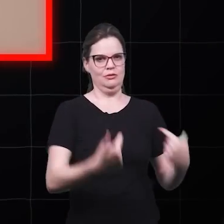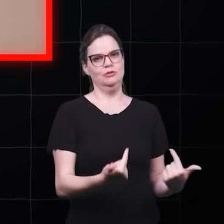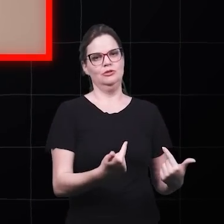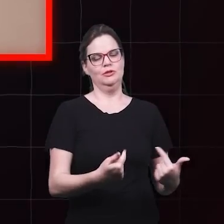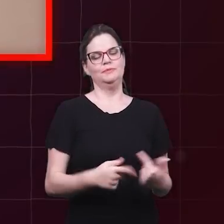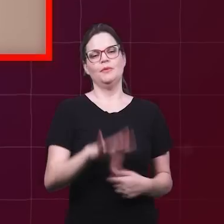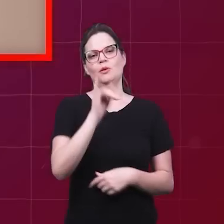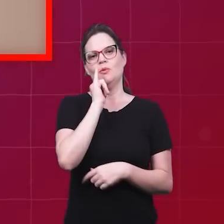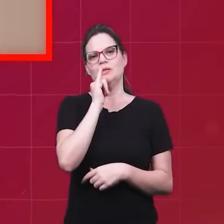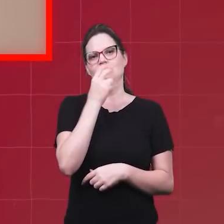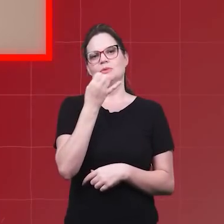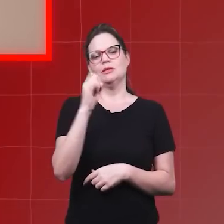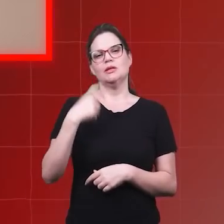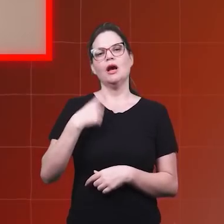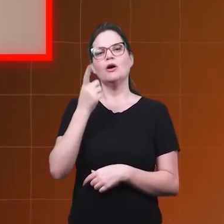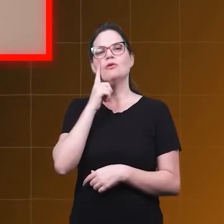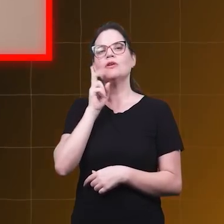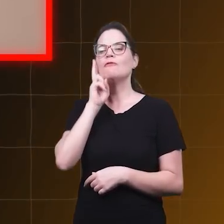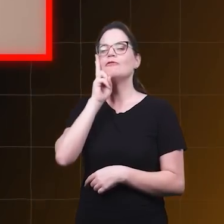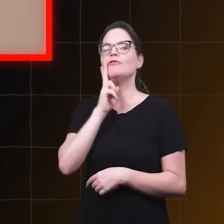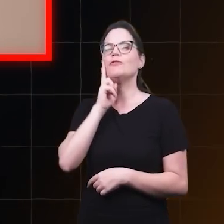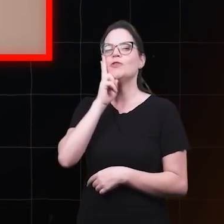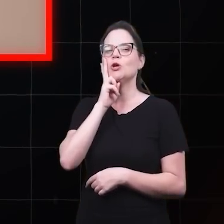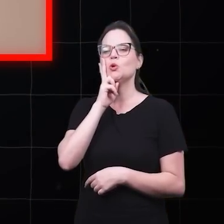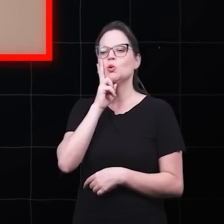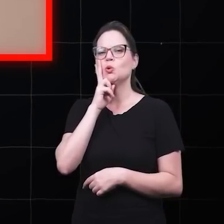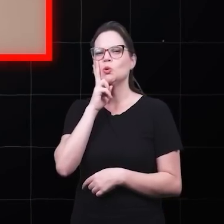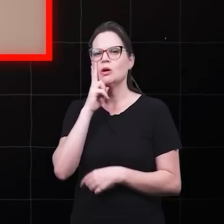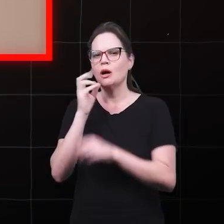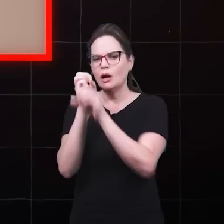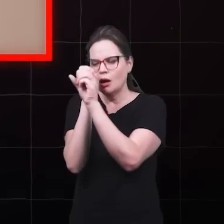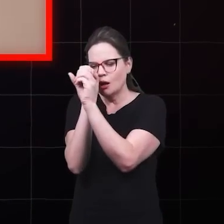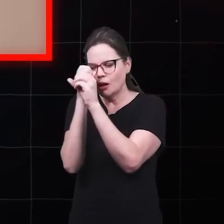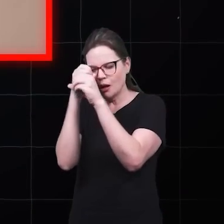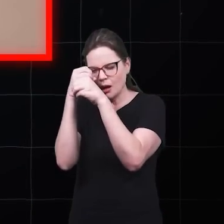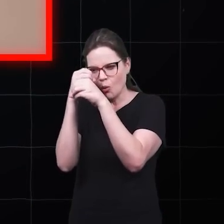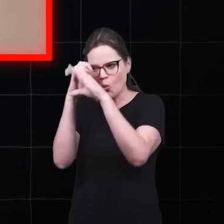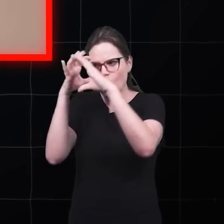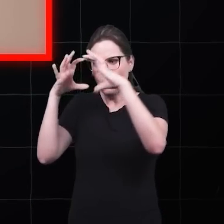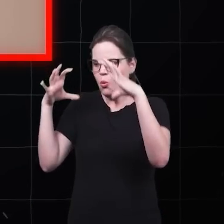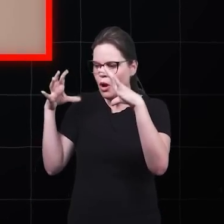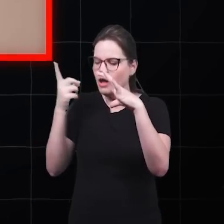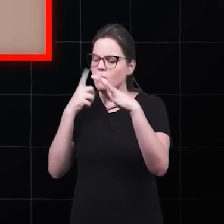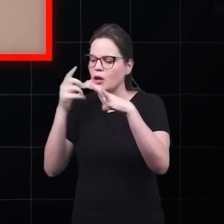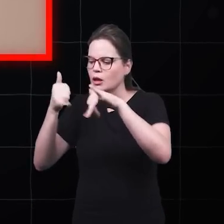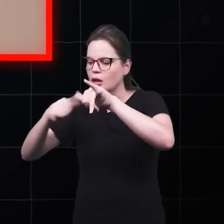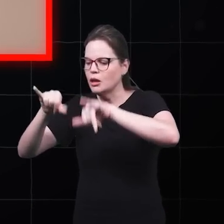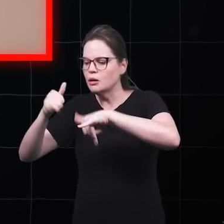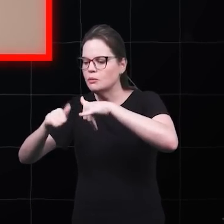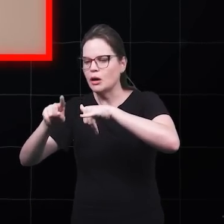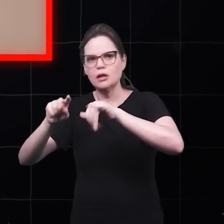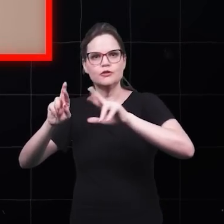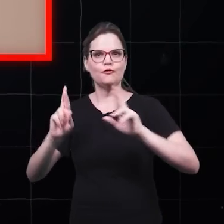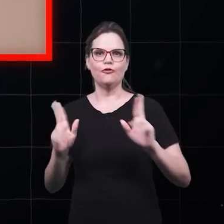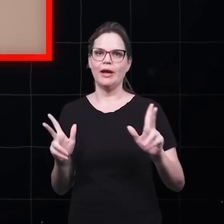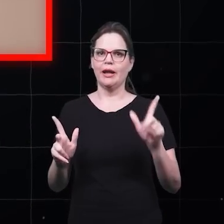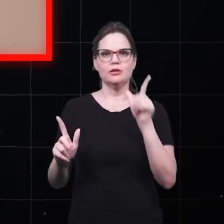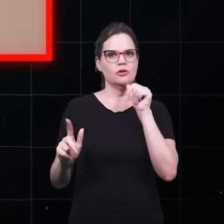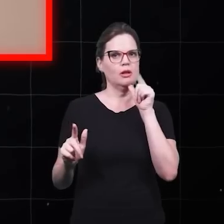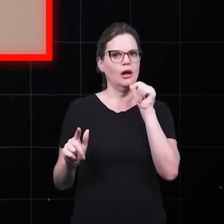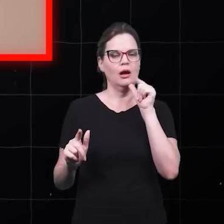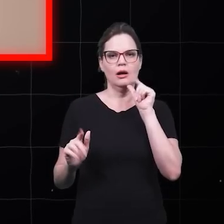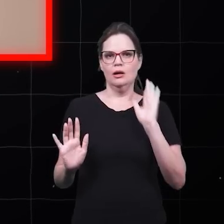por exemplo, a composição do vinho é completamente diferente da composição da água. E todas